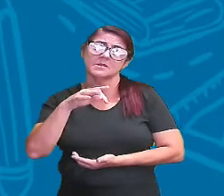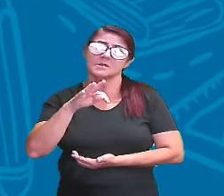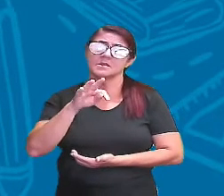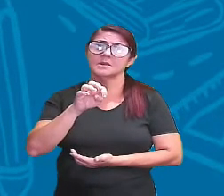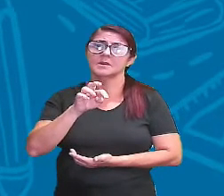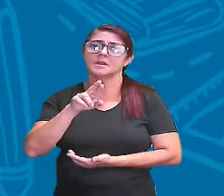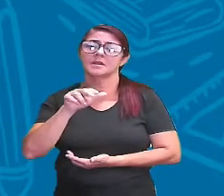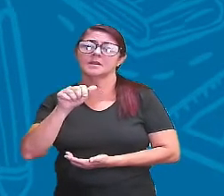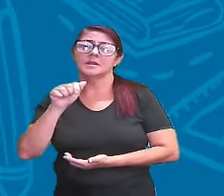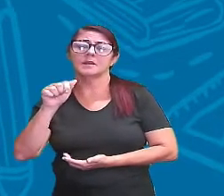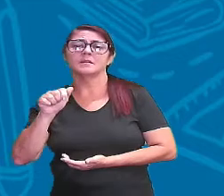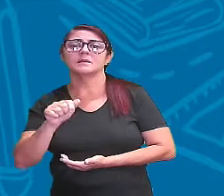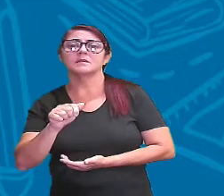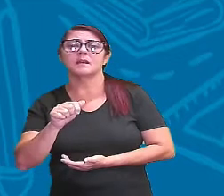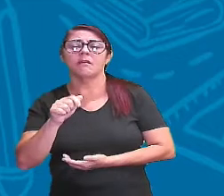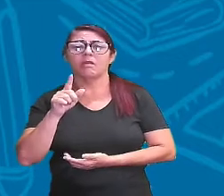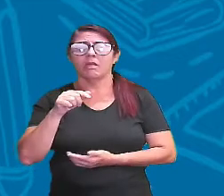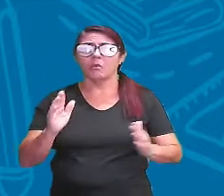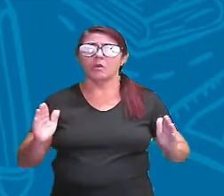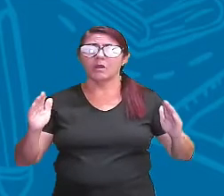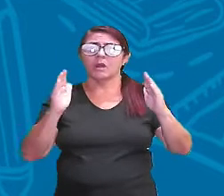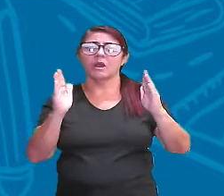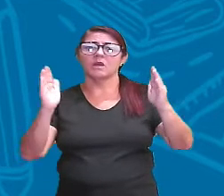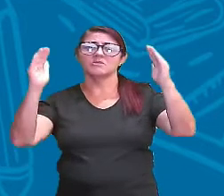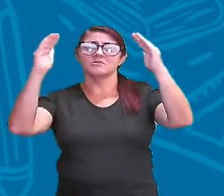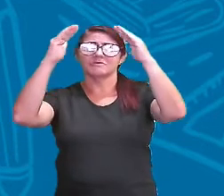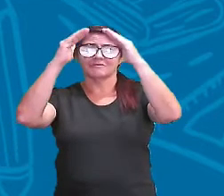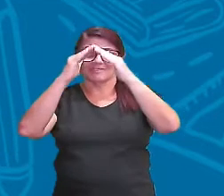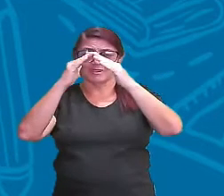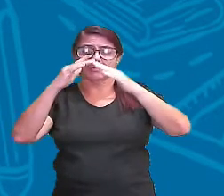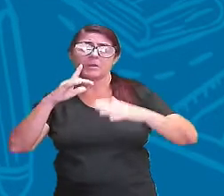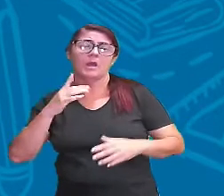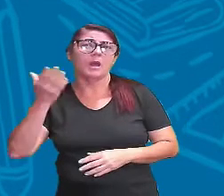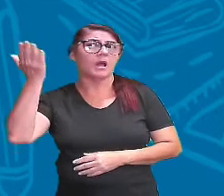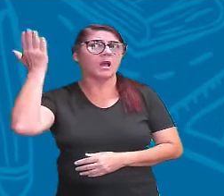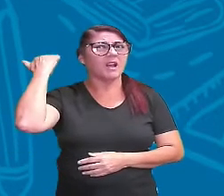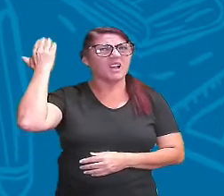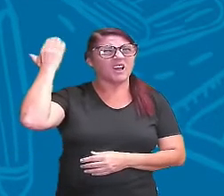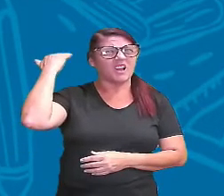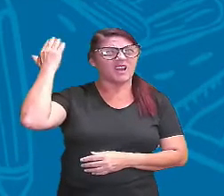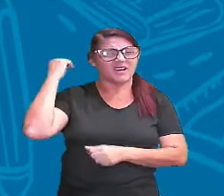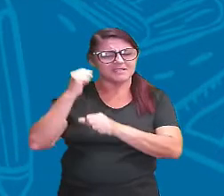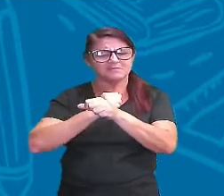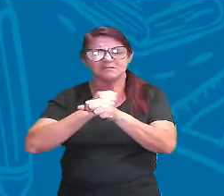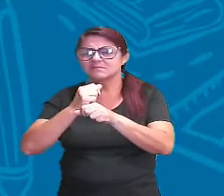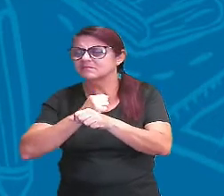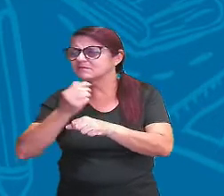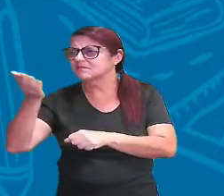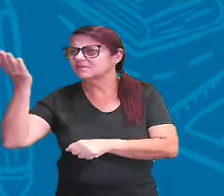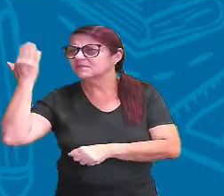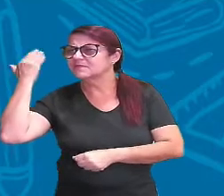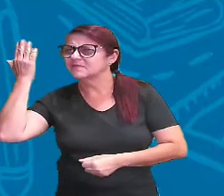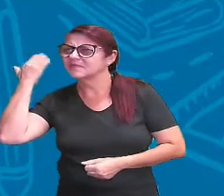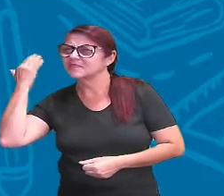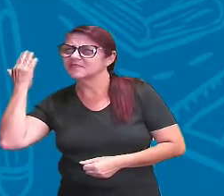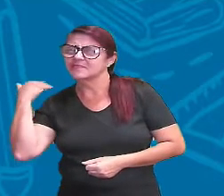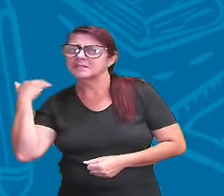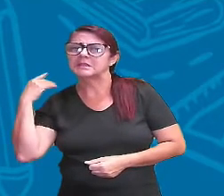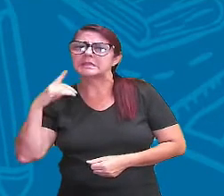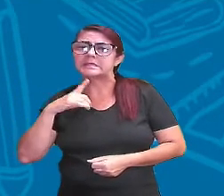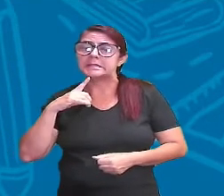castelo. Então, se é um castelo, a gente já tem a ideia que é um tempo antigo, um tempo medieval, onde